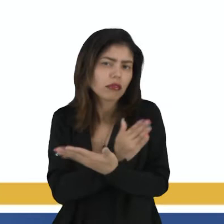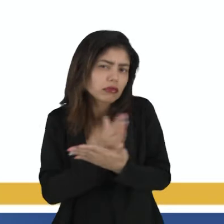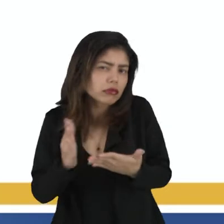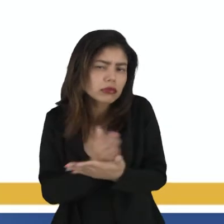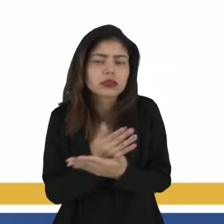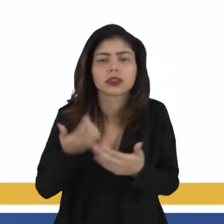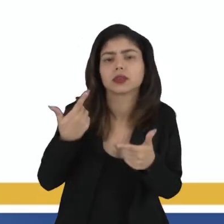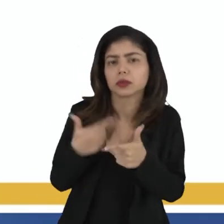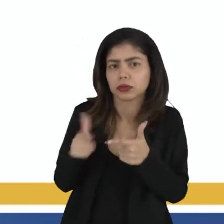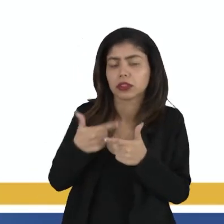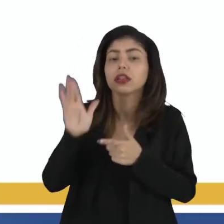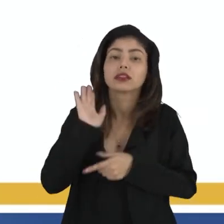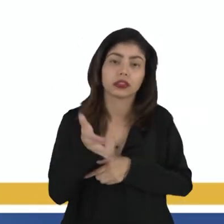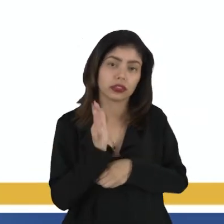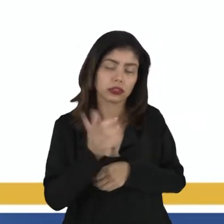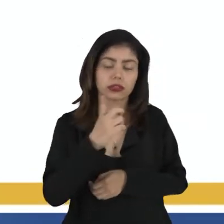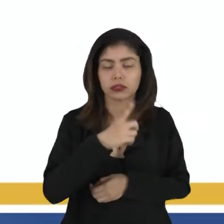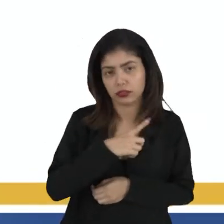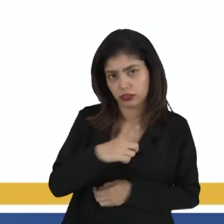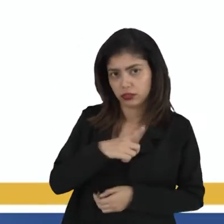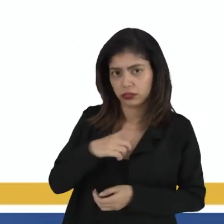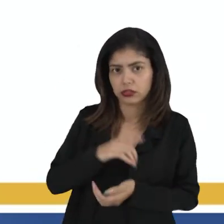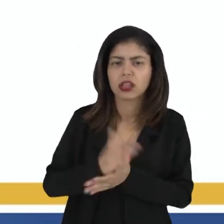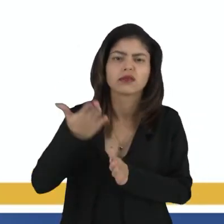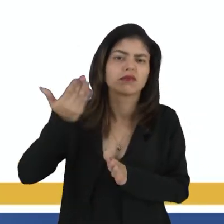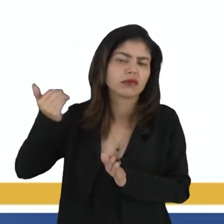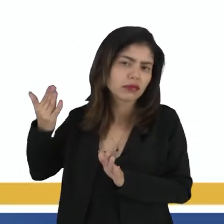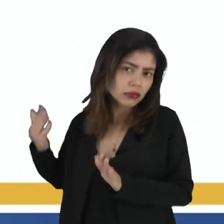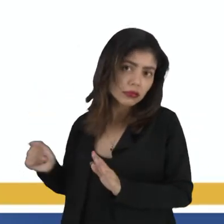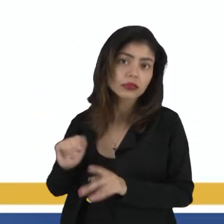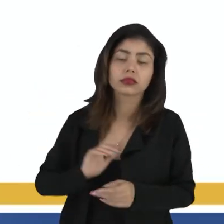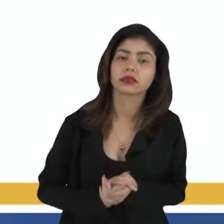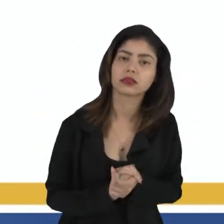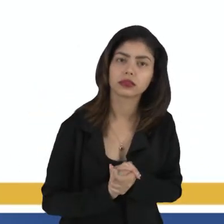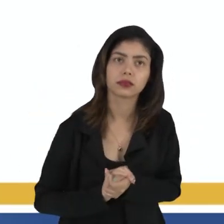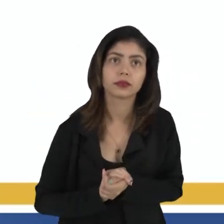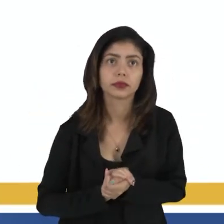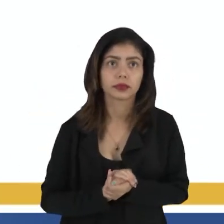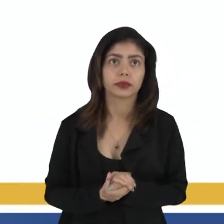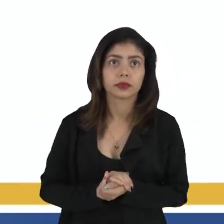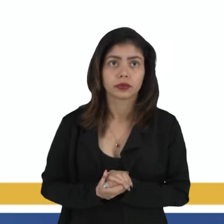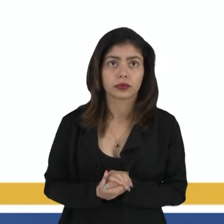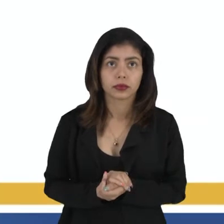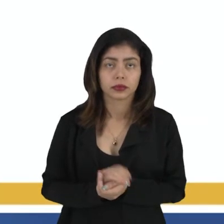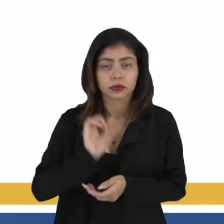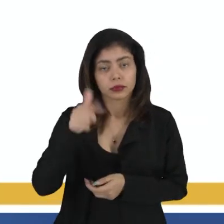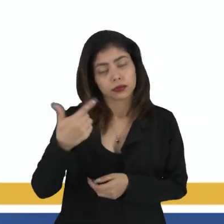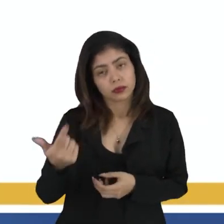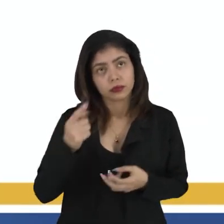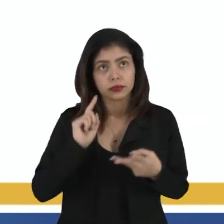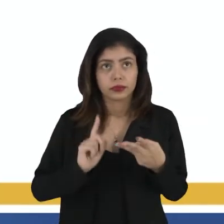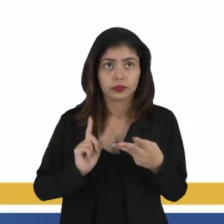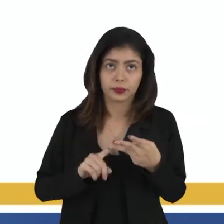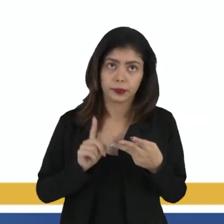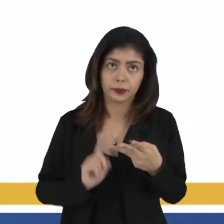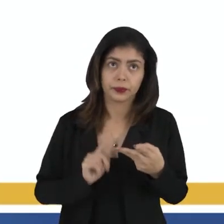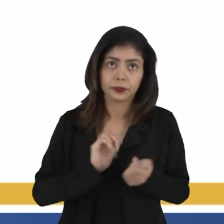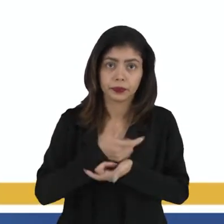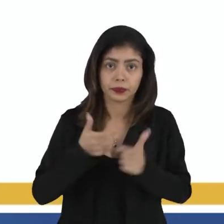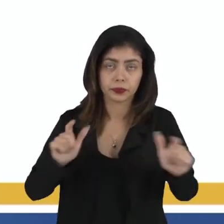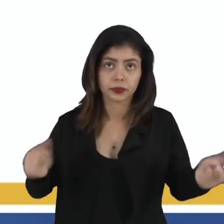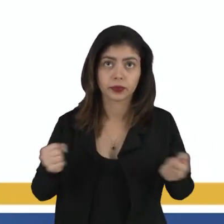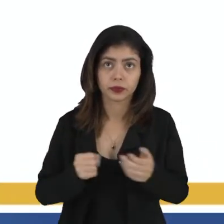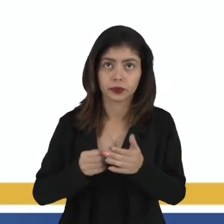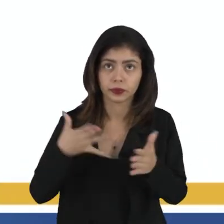algumas situações que já existiam à época de forma considerável. Uma outra consequência,